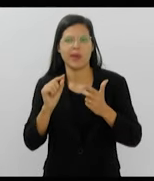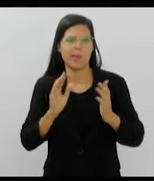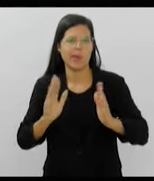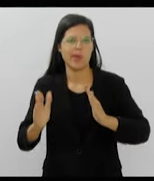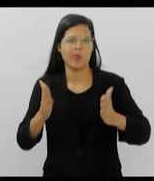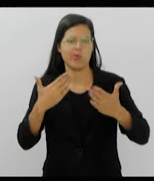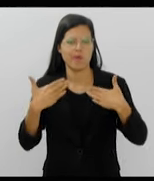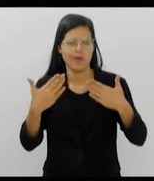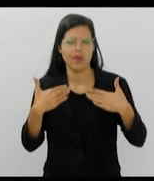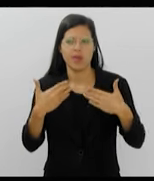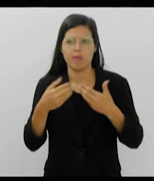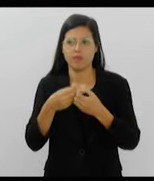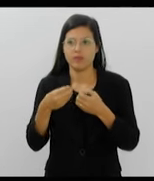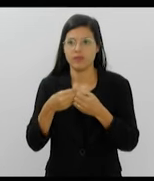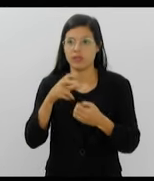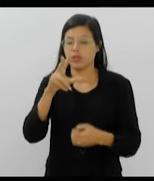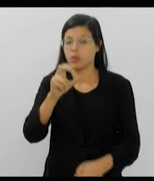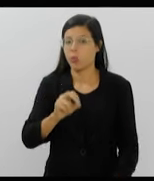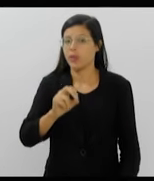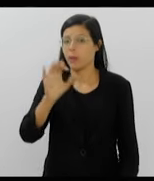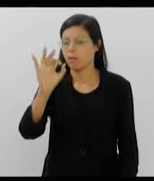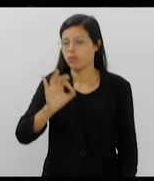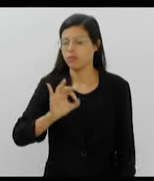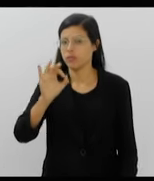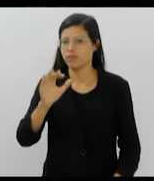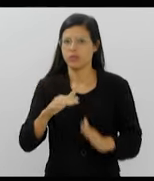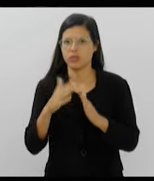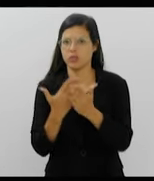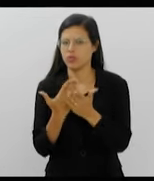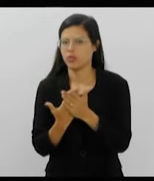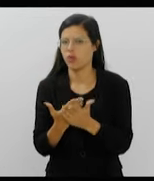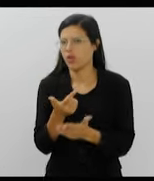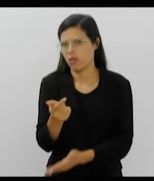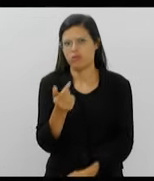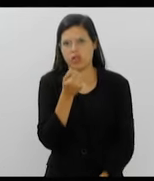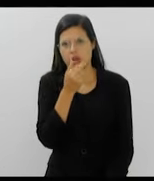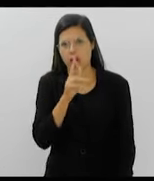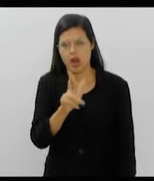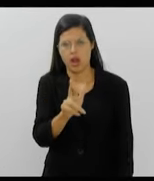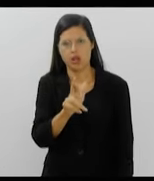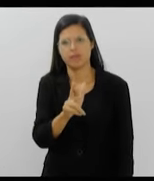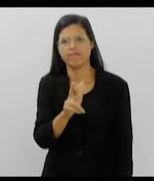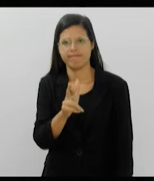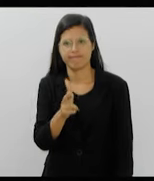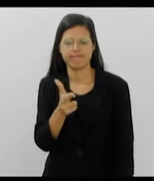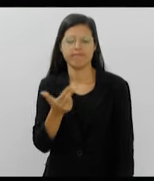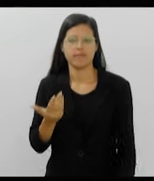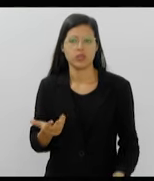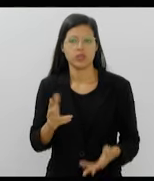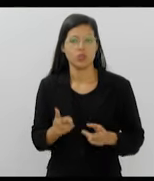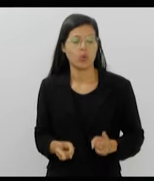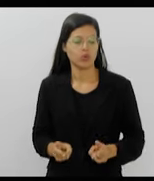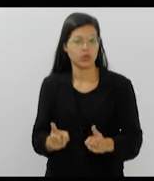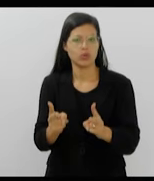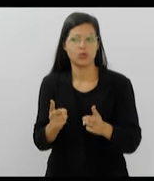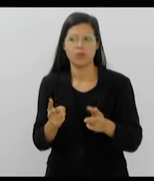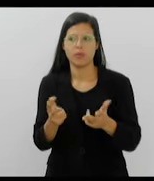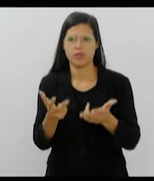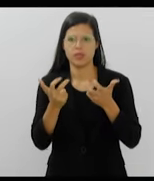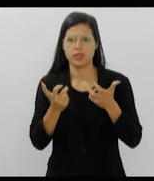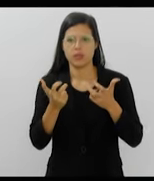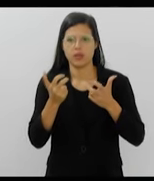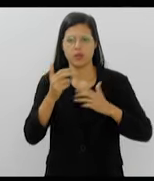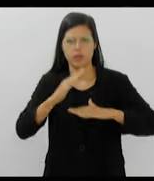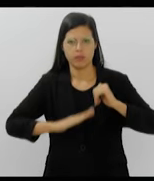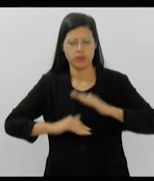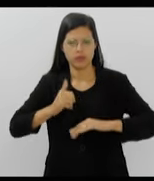de 50% das nossas escolas que não estão climatizadas. A gente continua vendo os nossos profissionais de